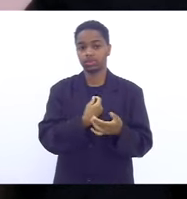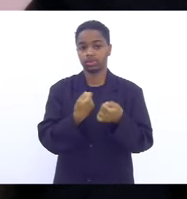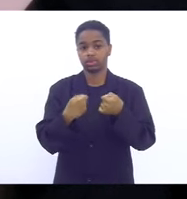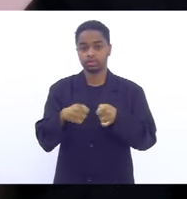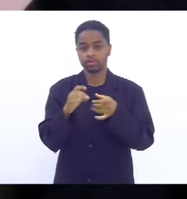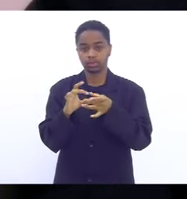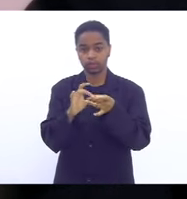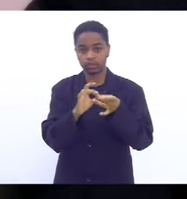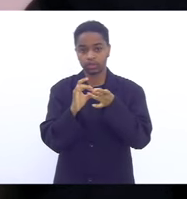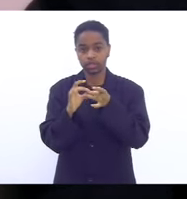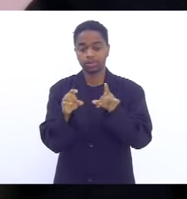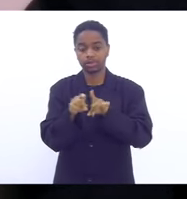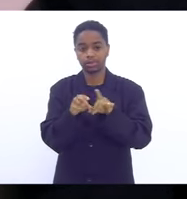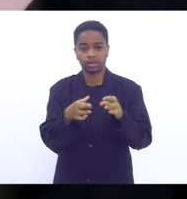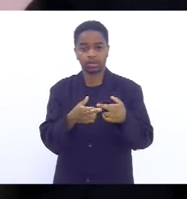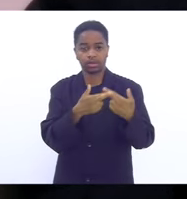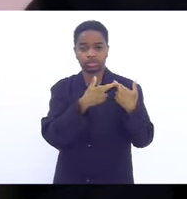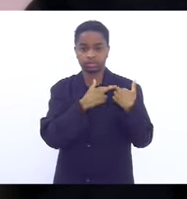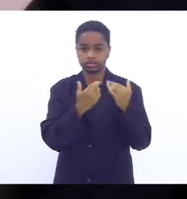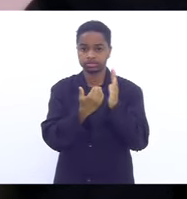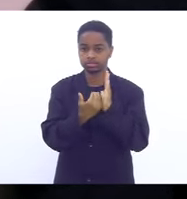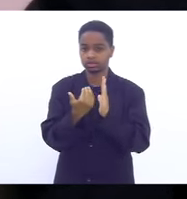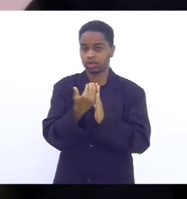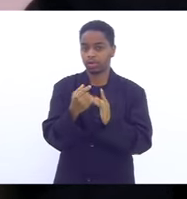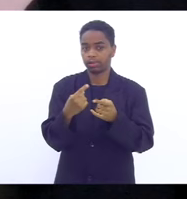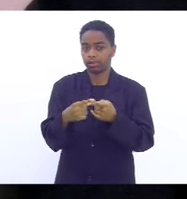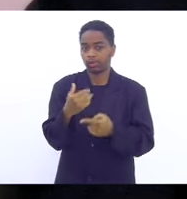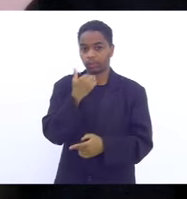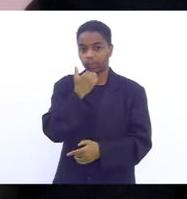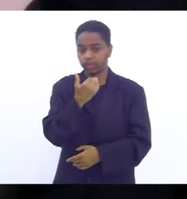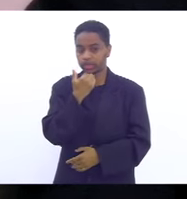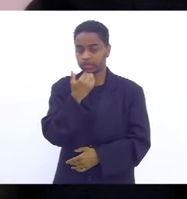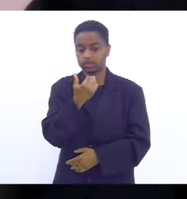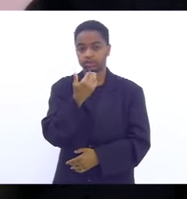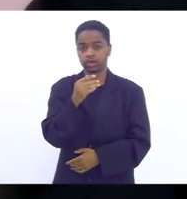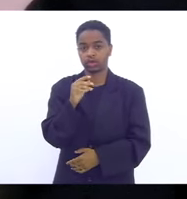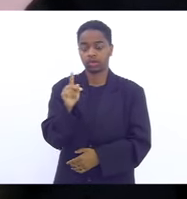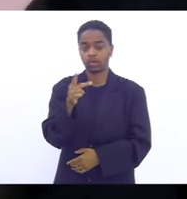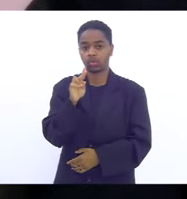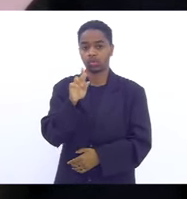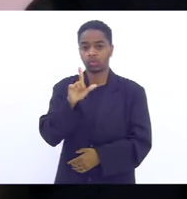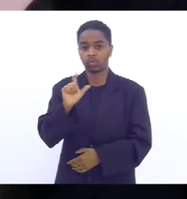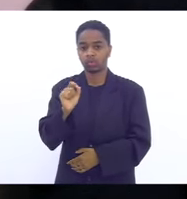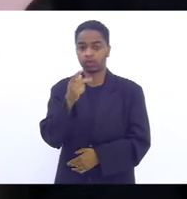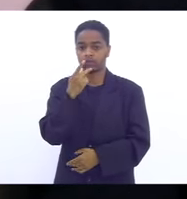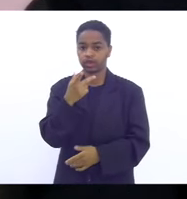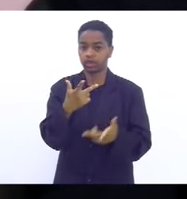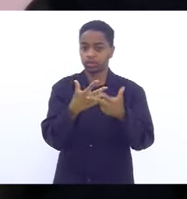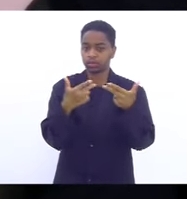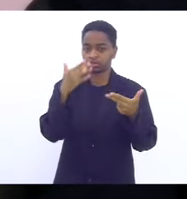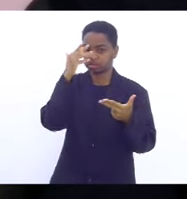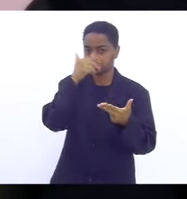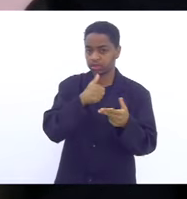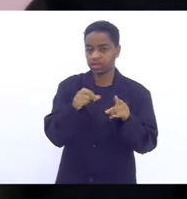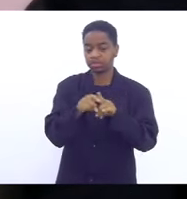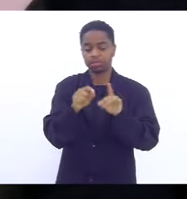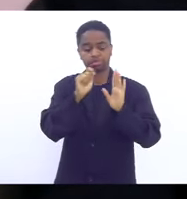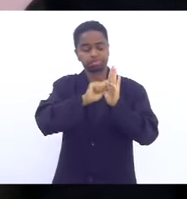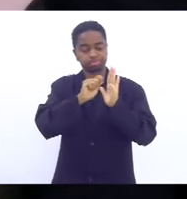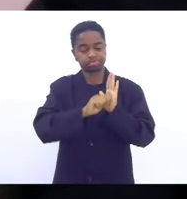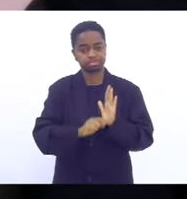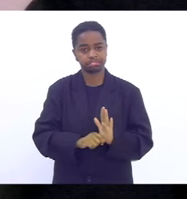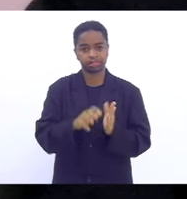a responsabilidade é muito grande nossa. Não adianta também o Hugo Leal falar coisas bonitas, botar coisas, né, no papel, se bota